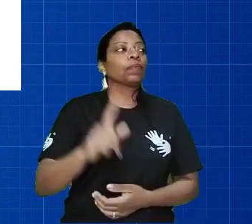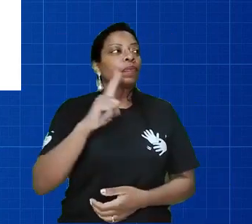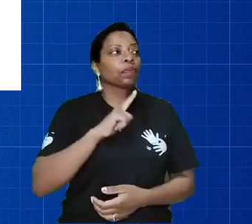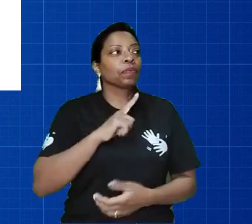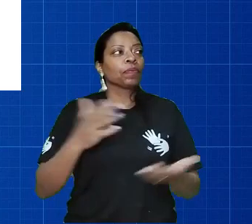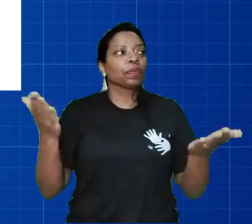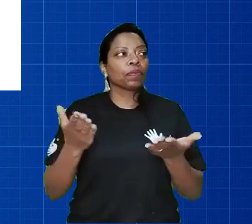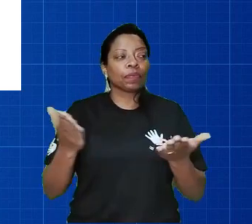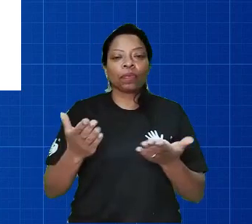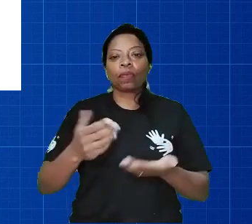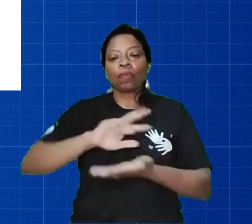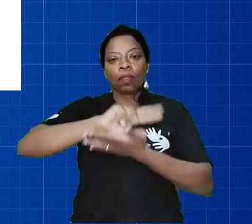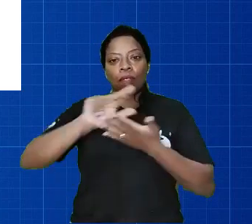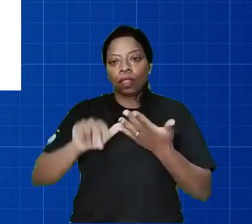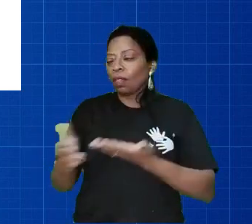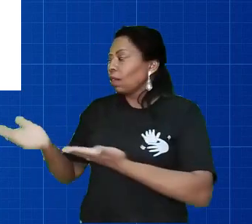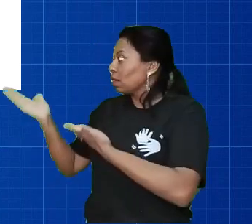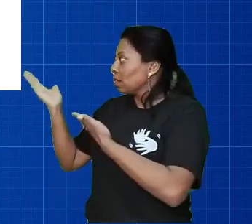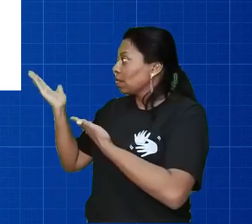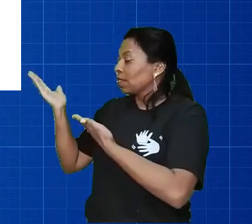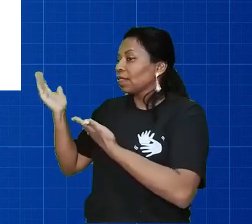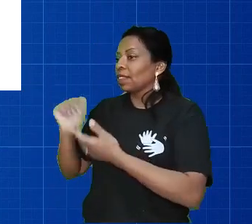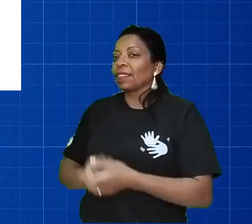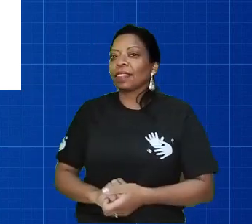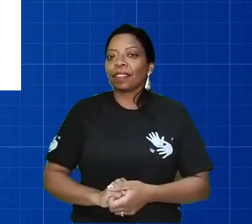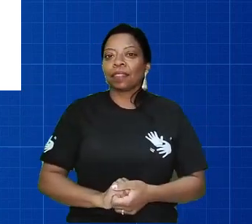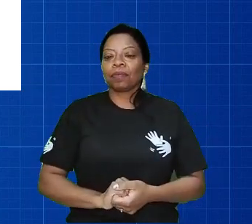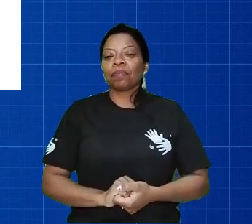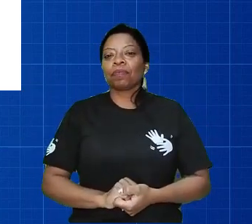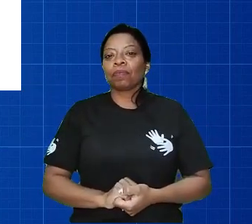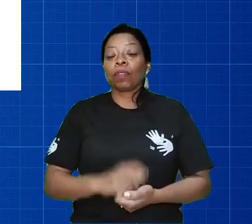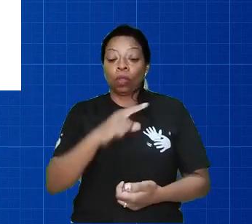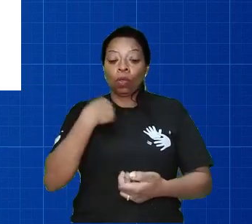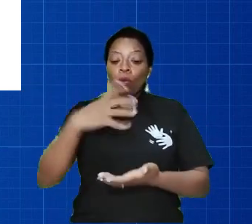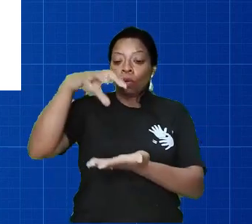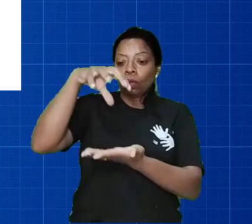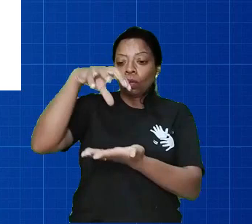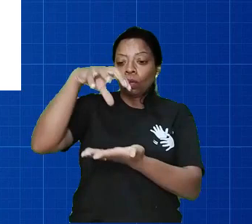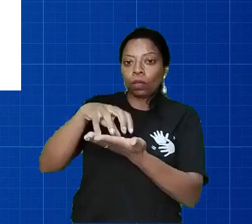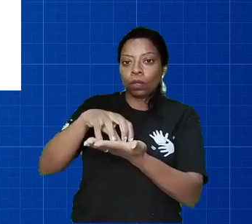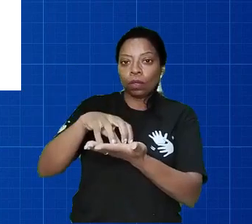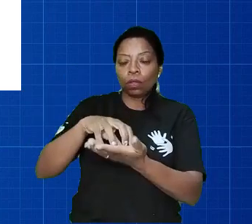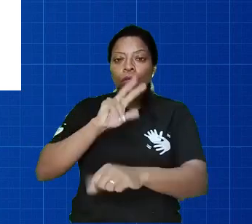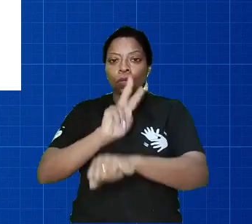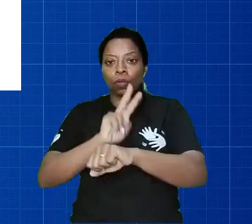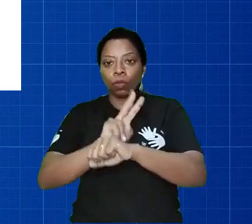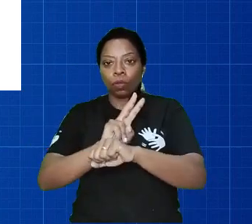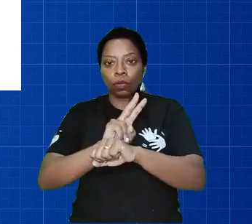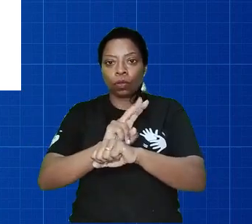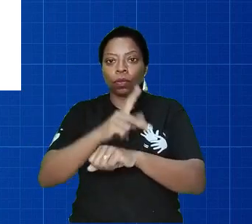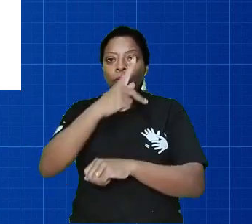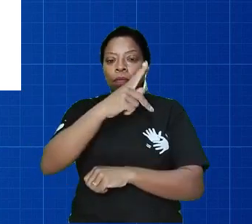o PDD Interativo e o SysAlpha. No nosso departamento, nós cuidamos do PDD Web e do PDD